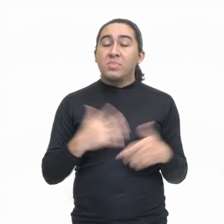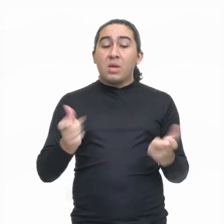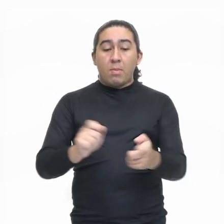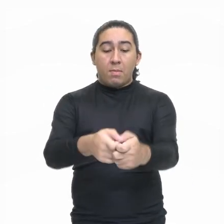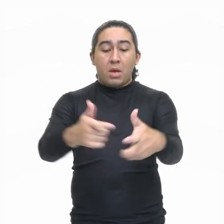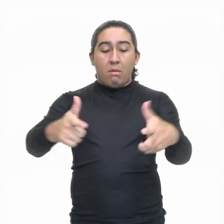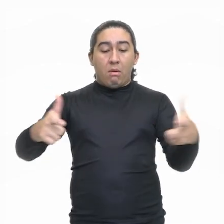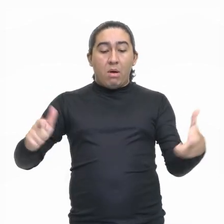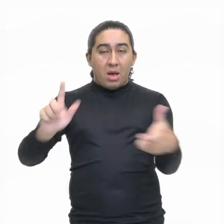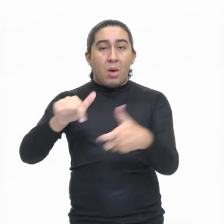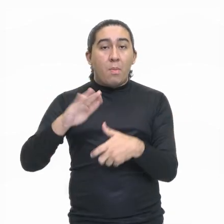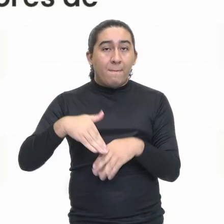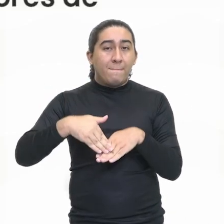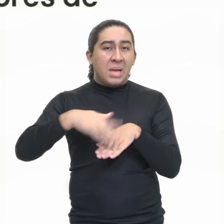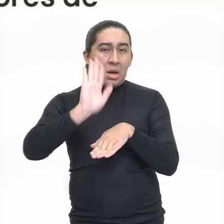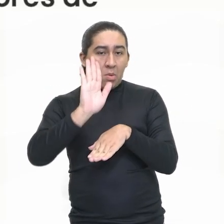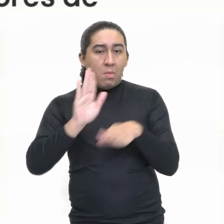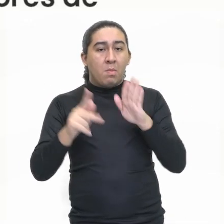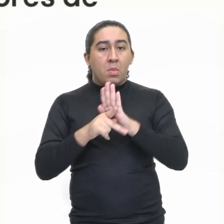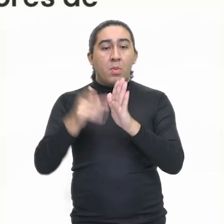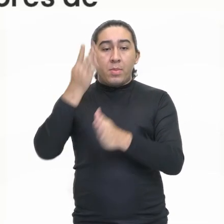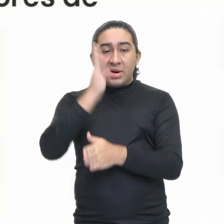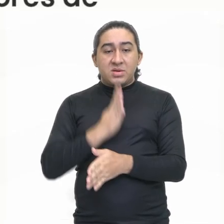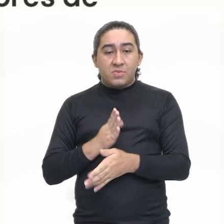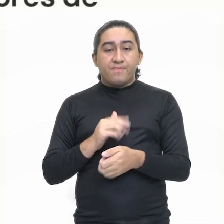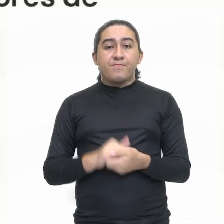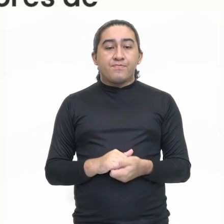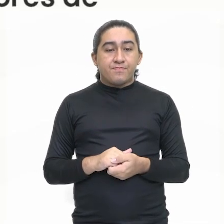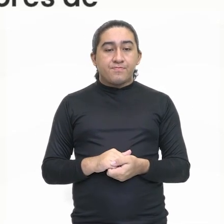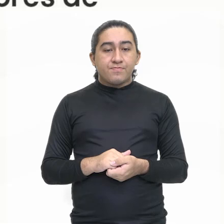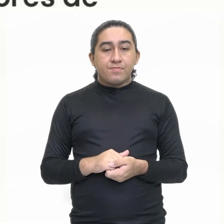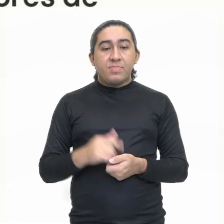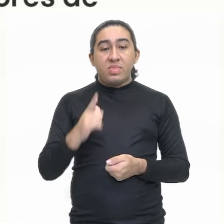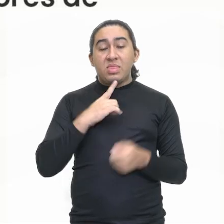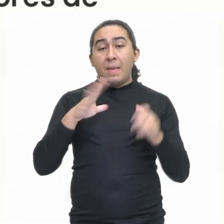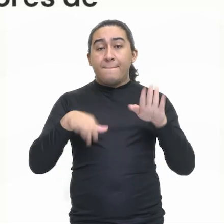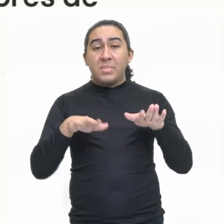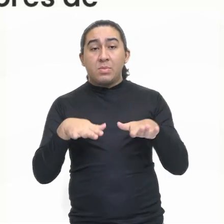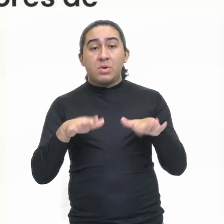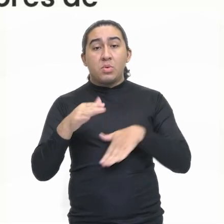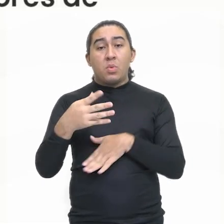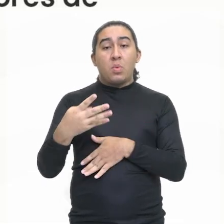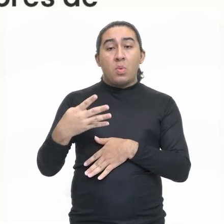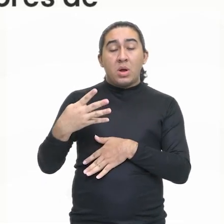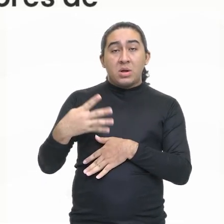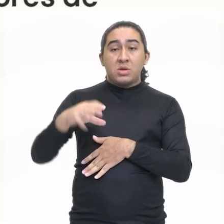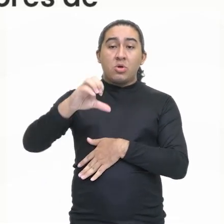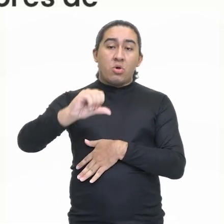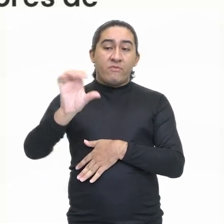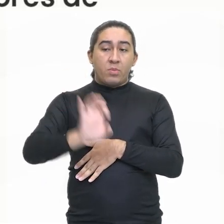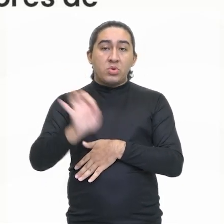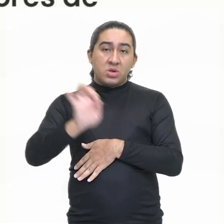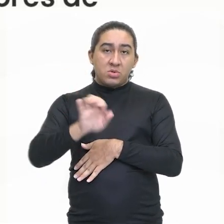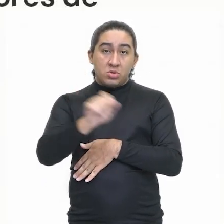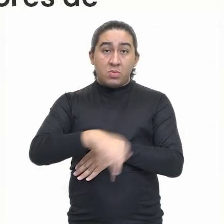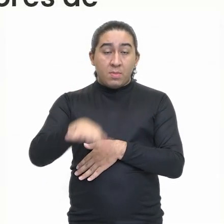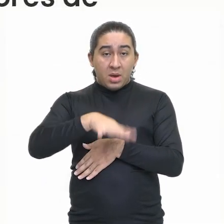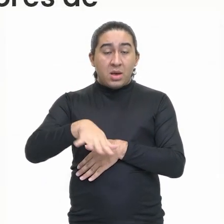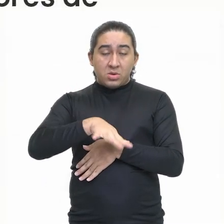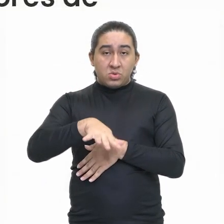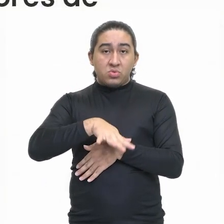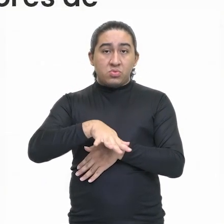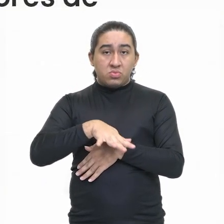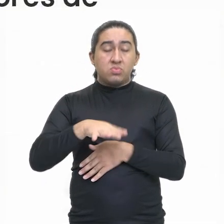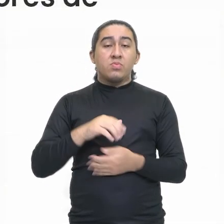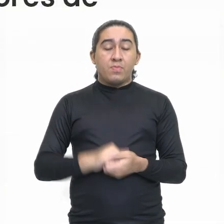Amazônia é o maior bioma brasileiro. Ele ocupa cerca de 49% do território nacional. Ele tem